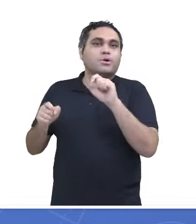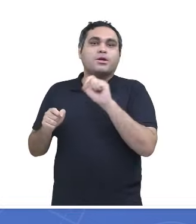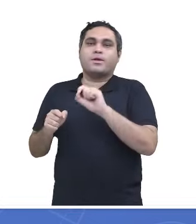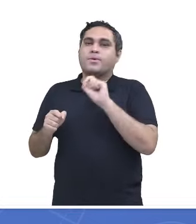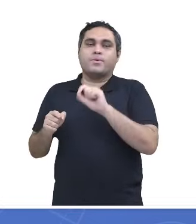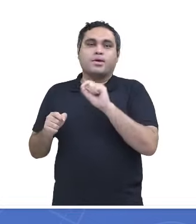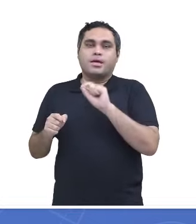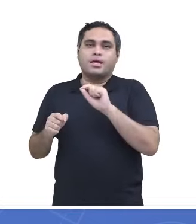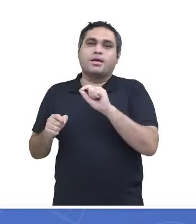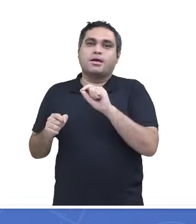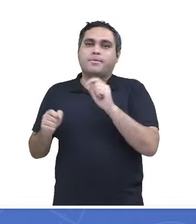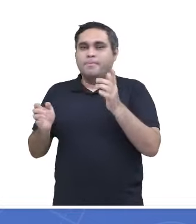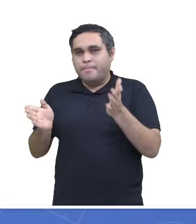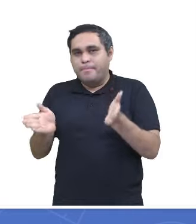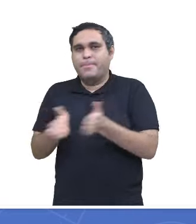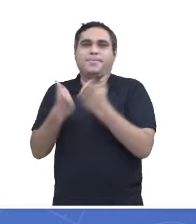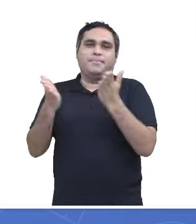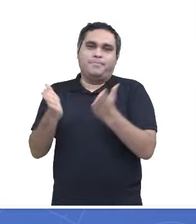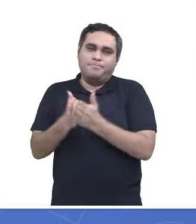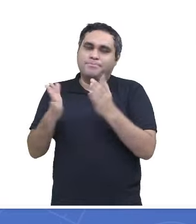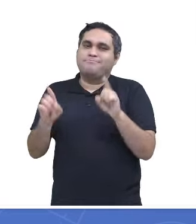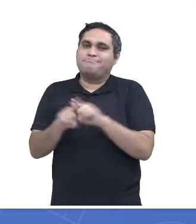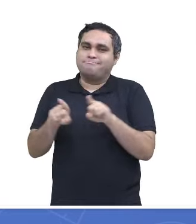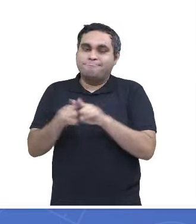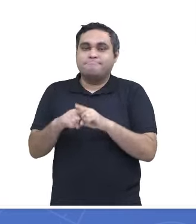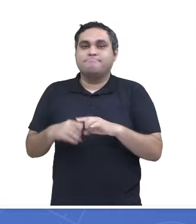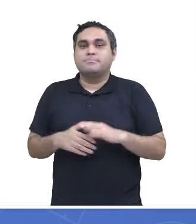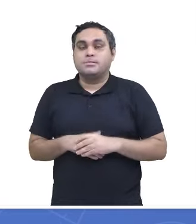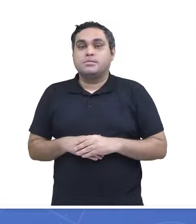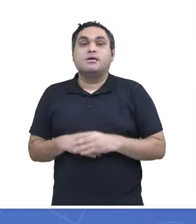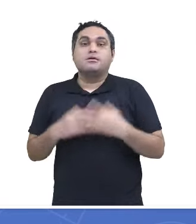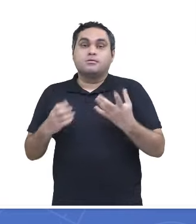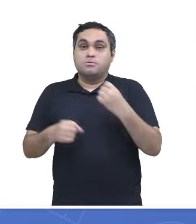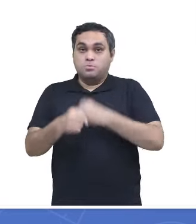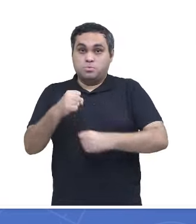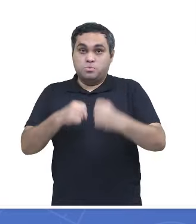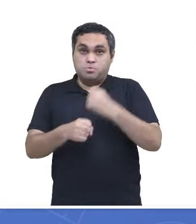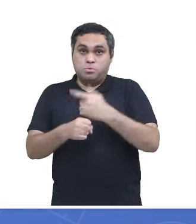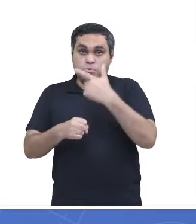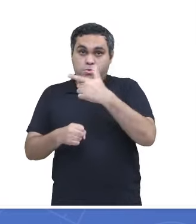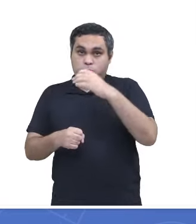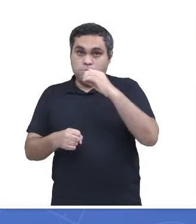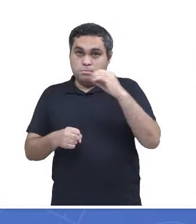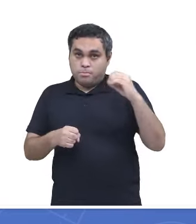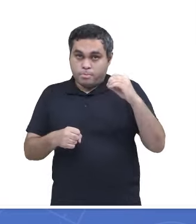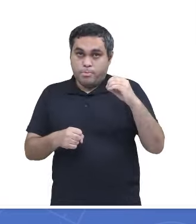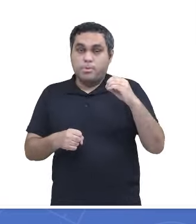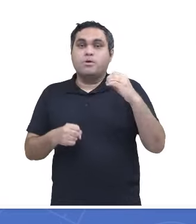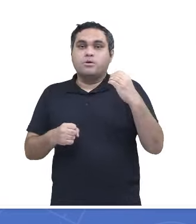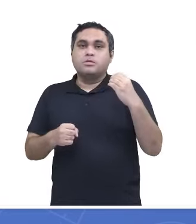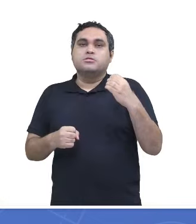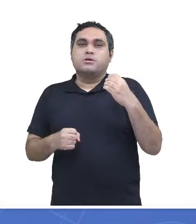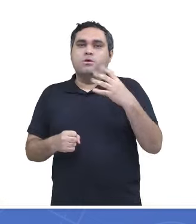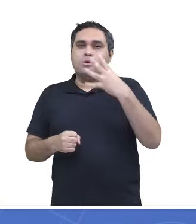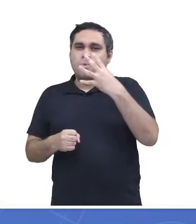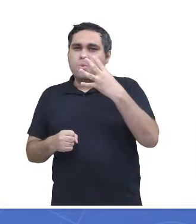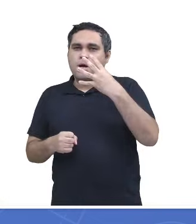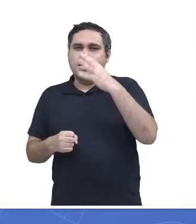dos pobres. No ano 2000, 40% do total de óbitos